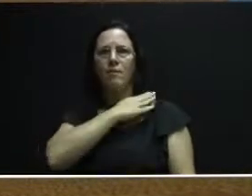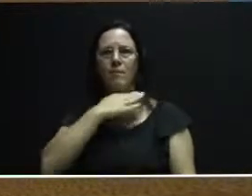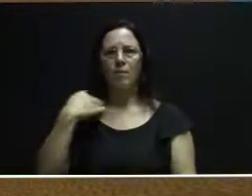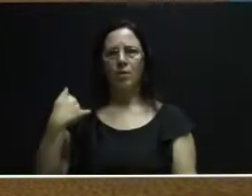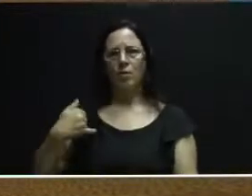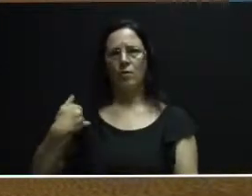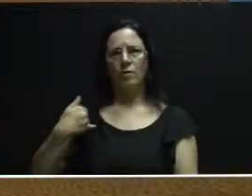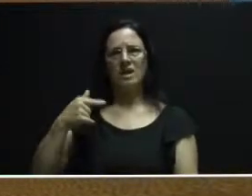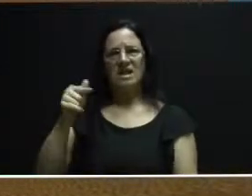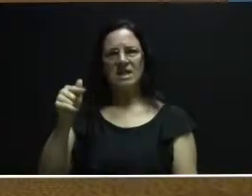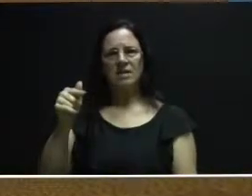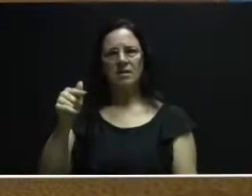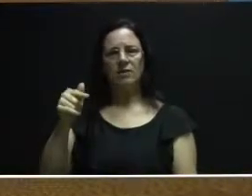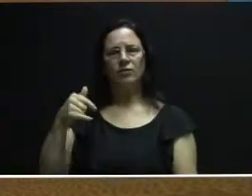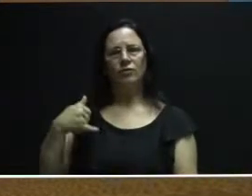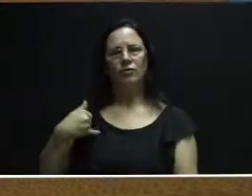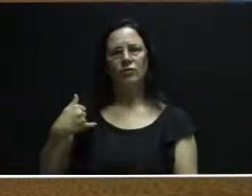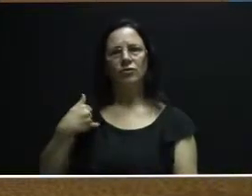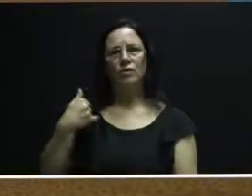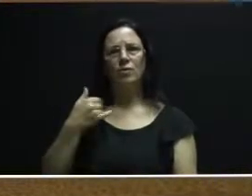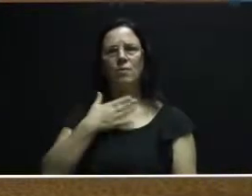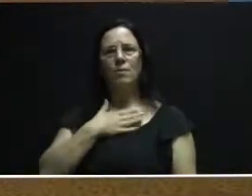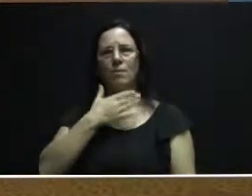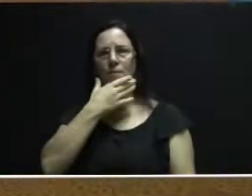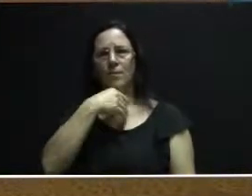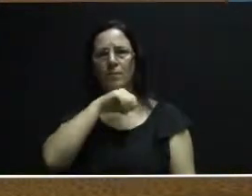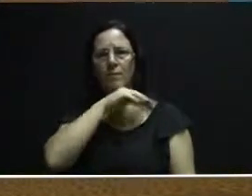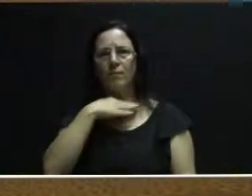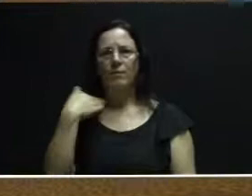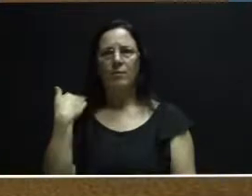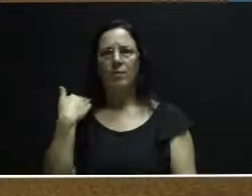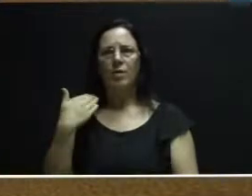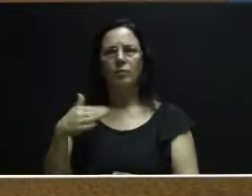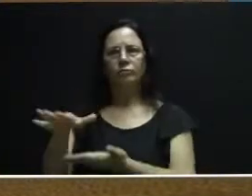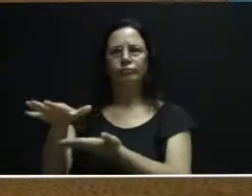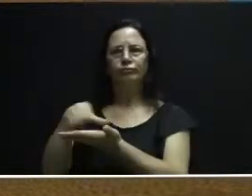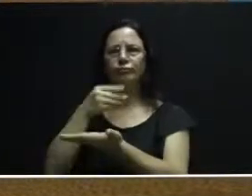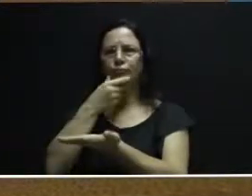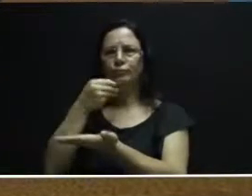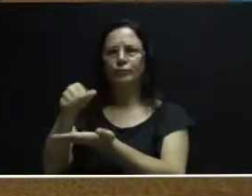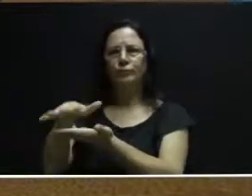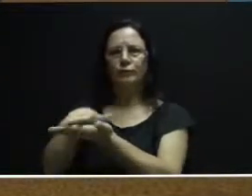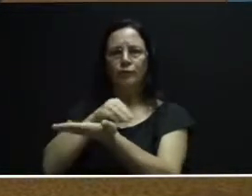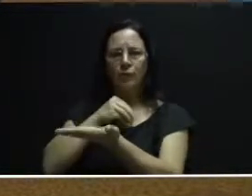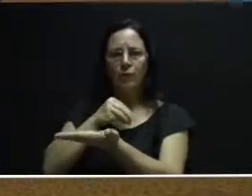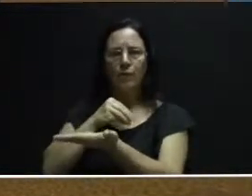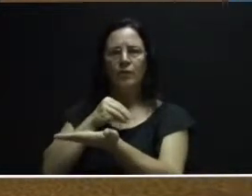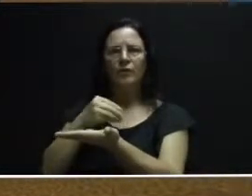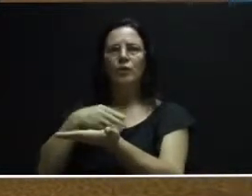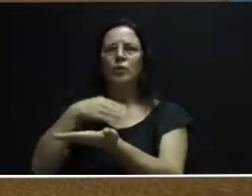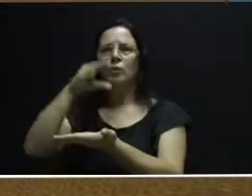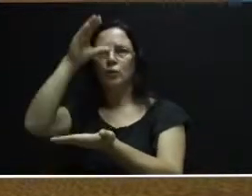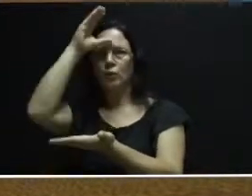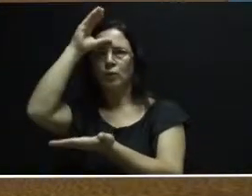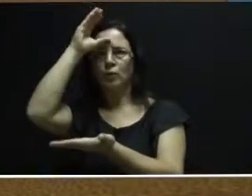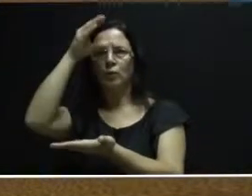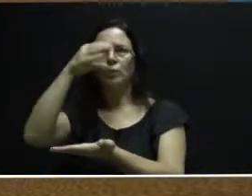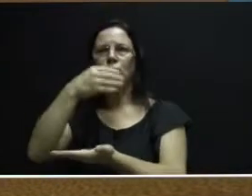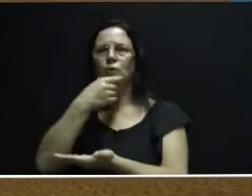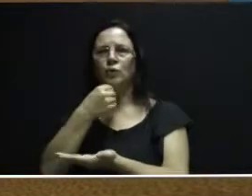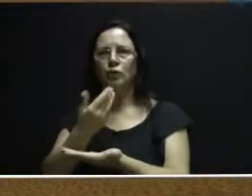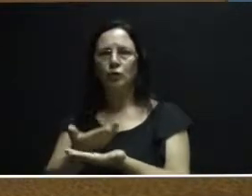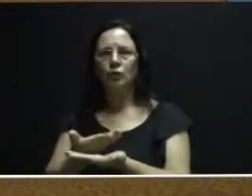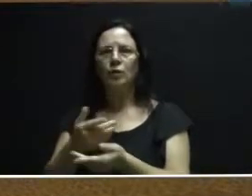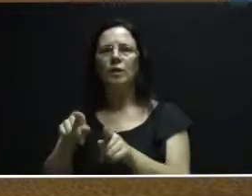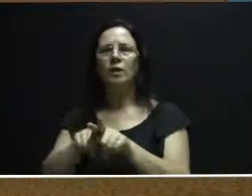então a referência que eu tive, boa parte dela, referência masculina, foram de alguns tios meus, e principalmente